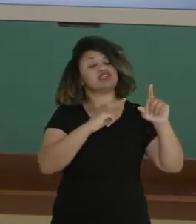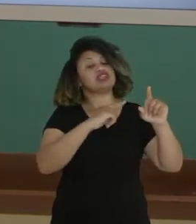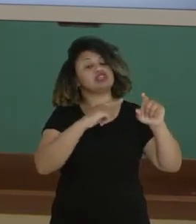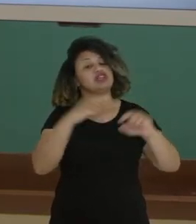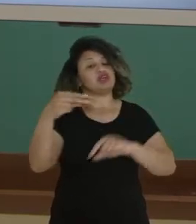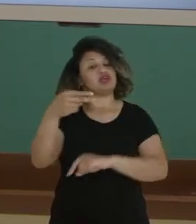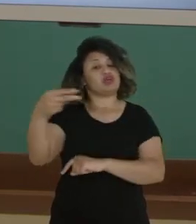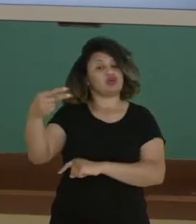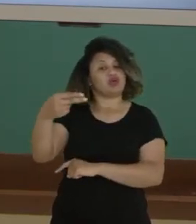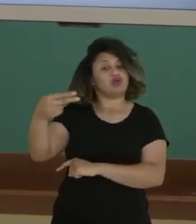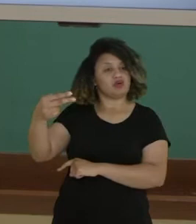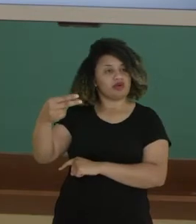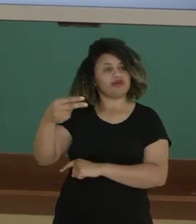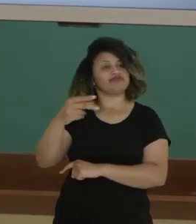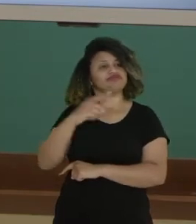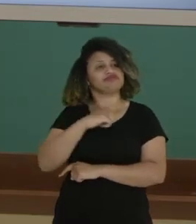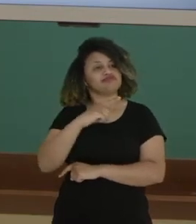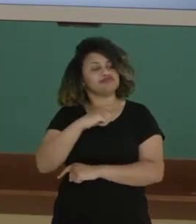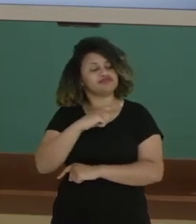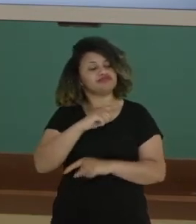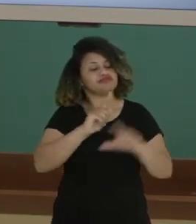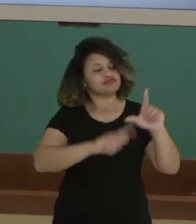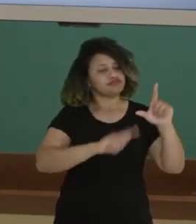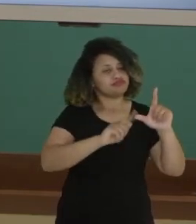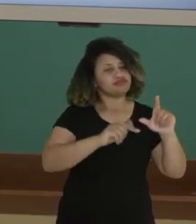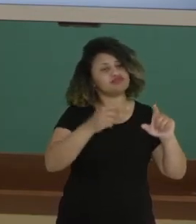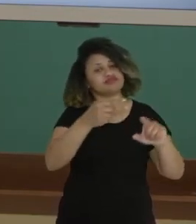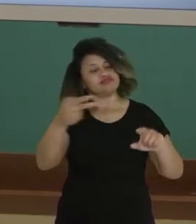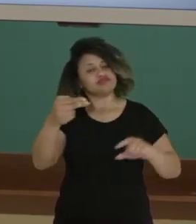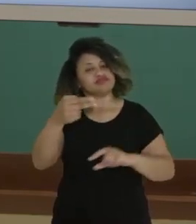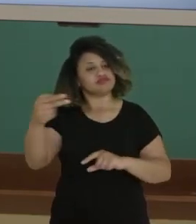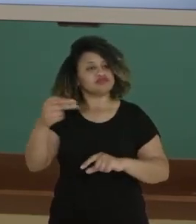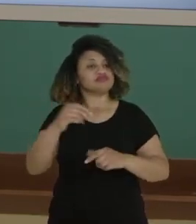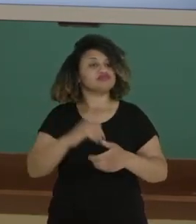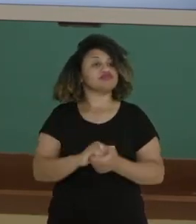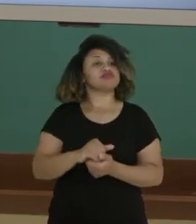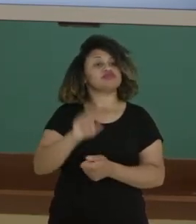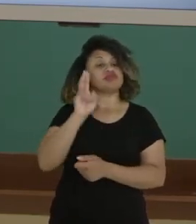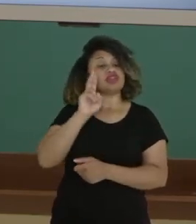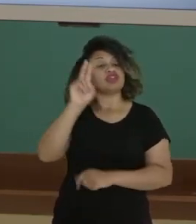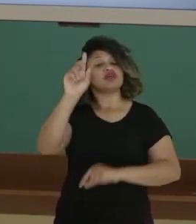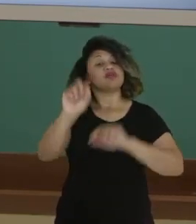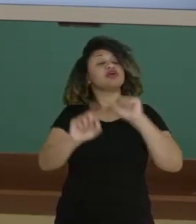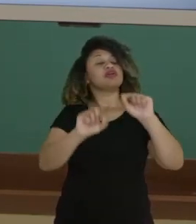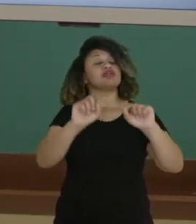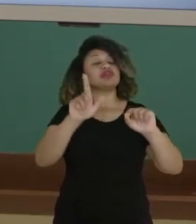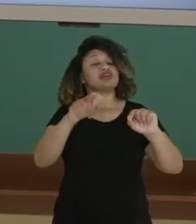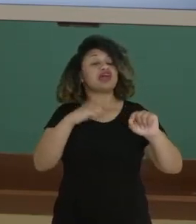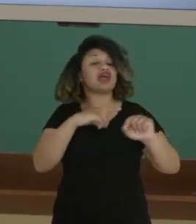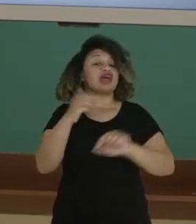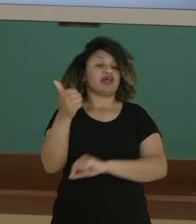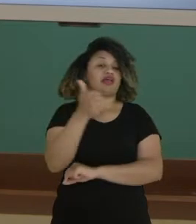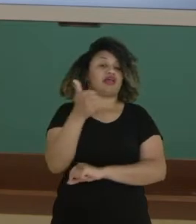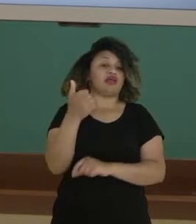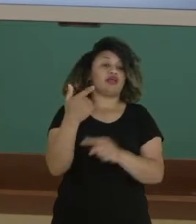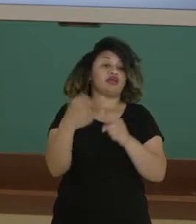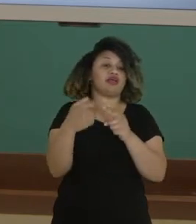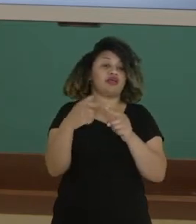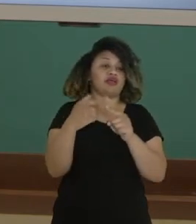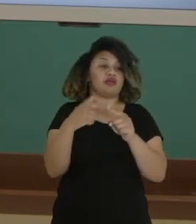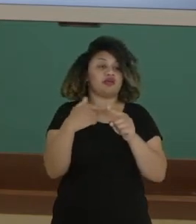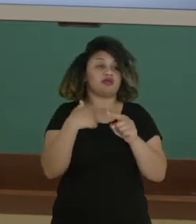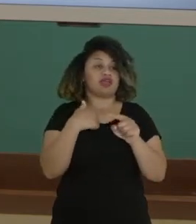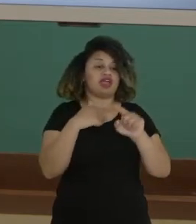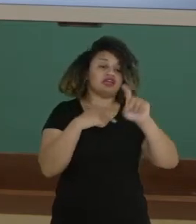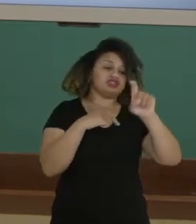de igual, ó. Letra e sinal de igual, letra e sinal de igual. Lembrando que ela é do 1º grau, porque o expoente da